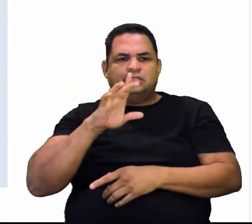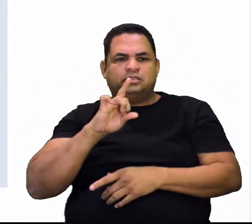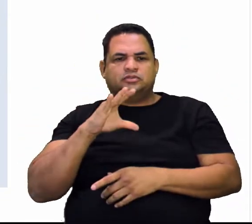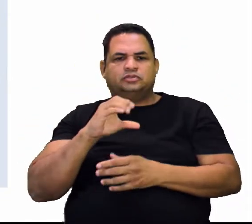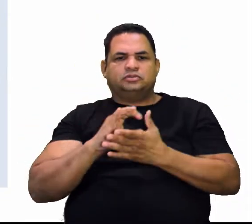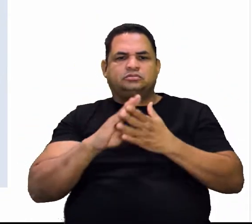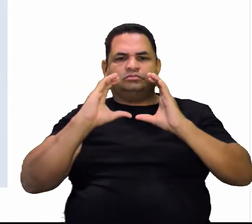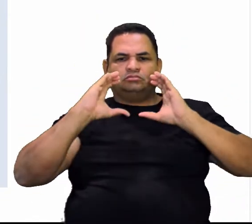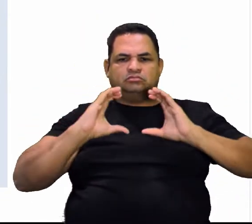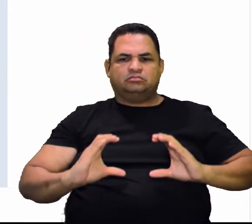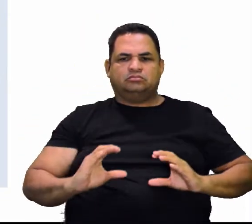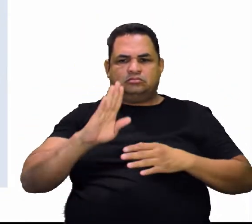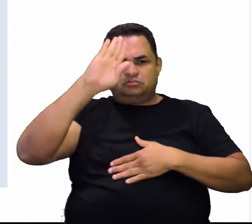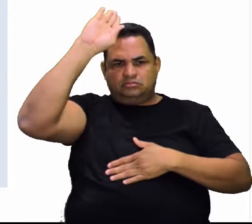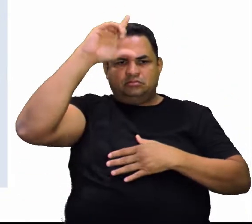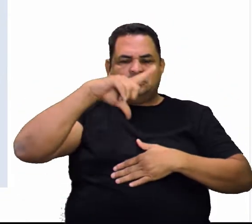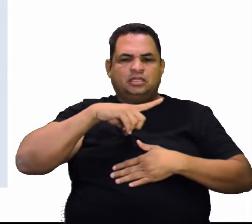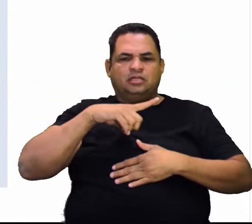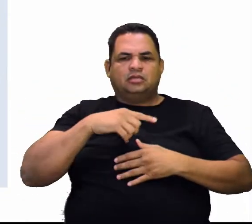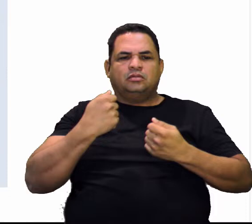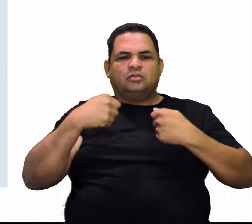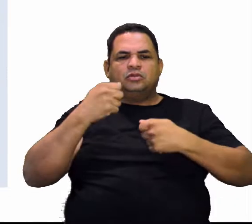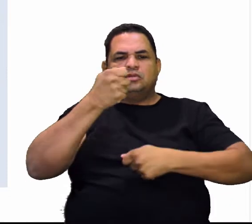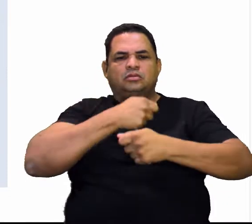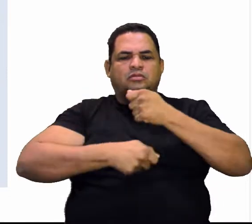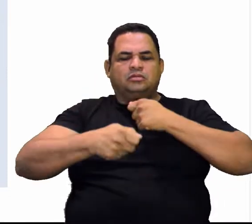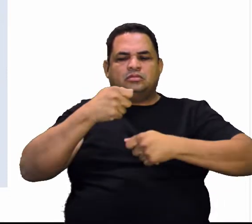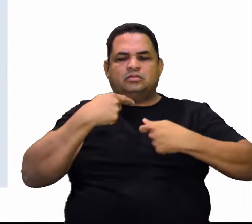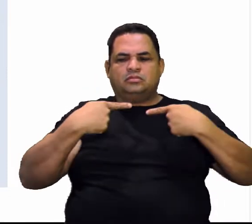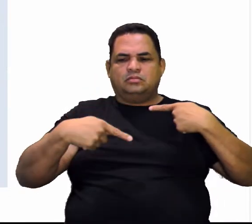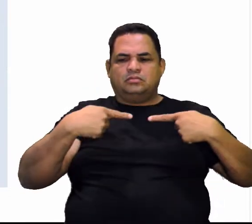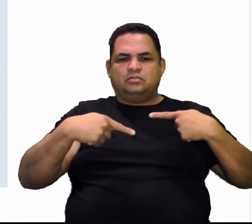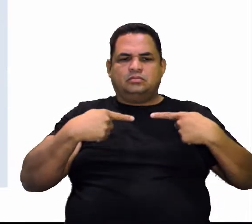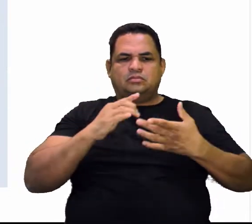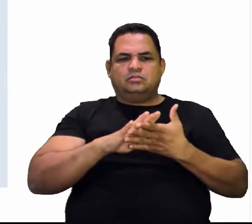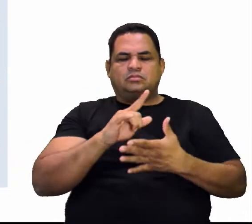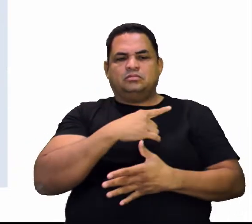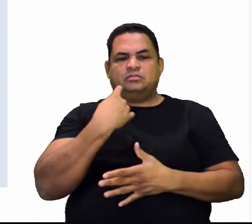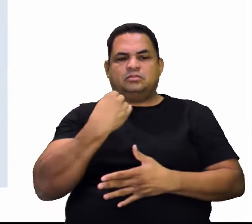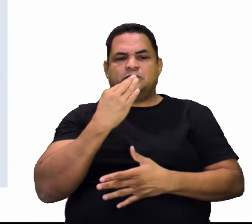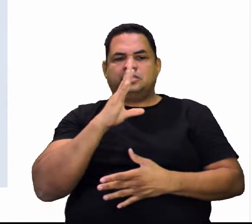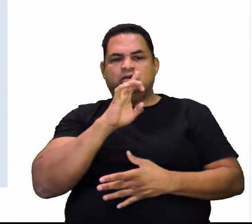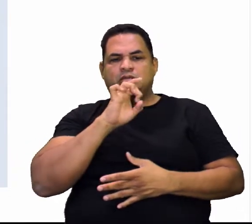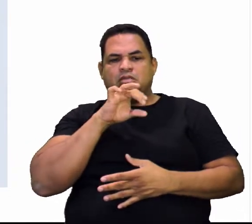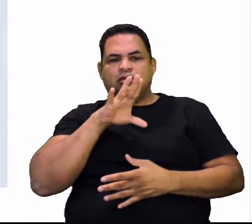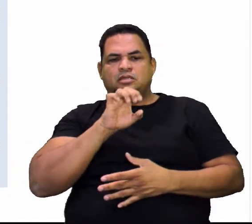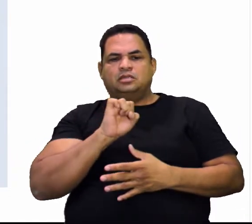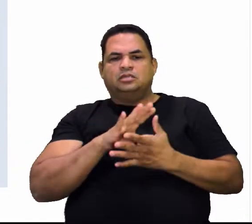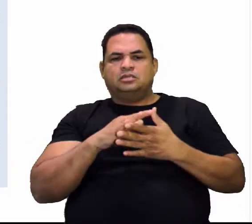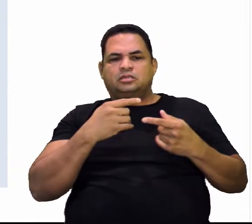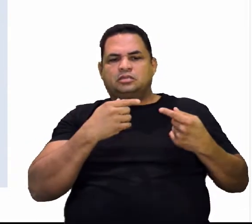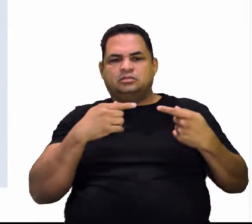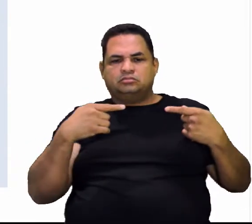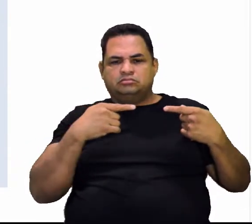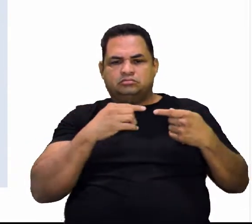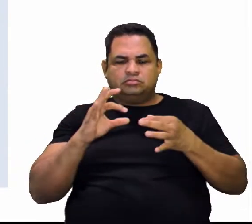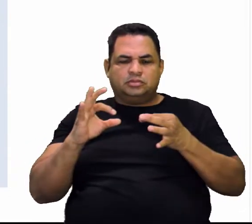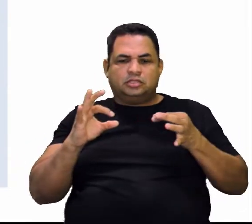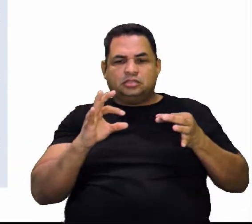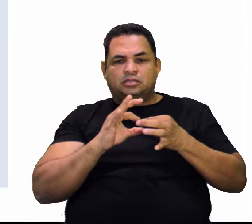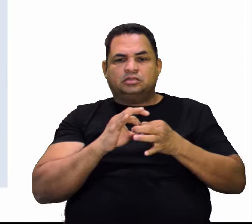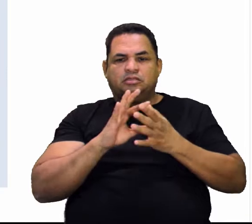Patrícios, que são cidadãos romanos com poder econômico e político. Nós temos os clientes, ligavam-se a uma